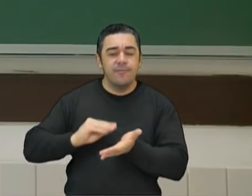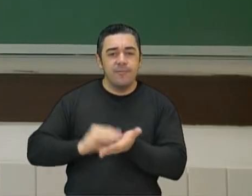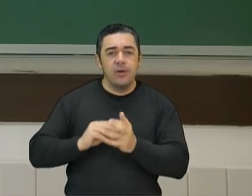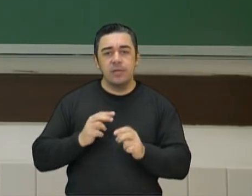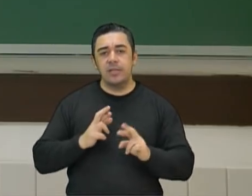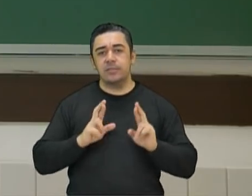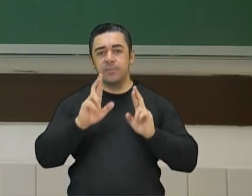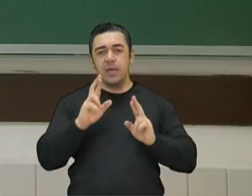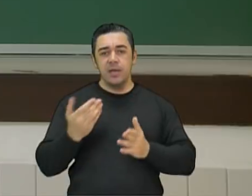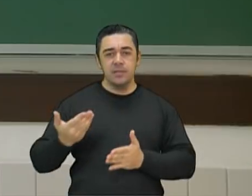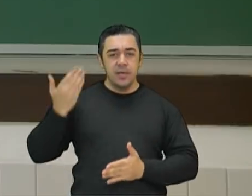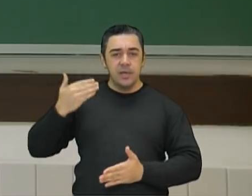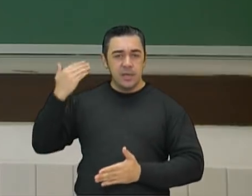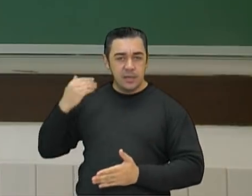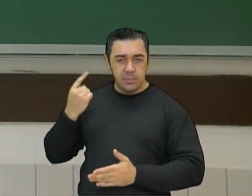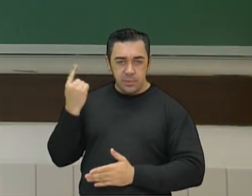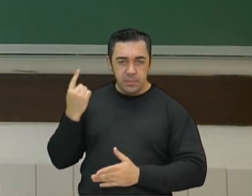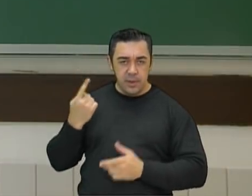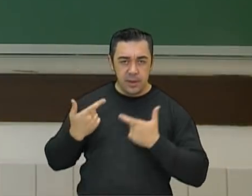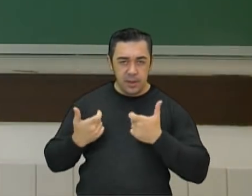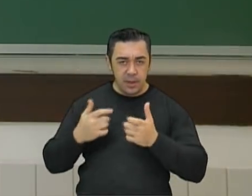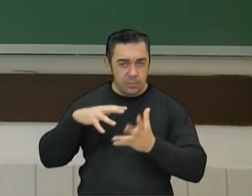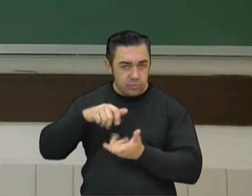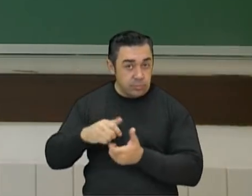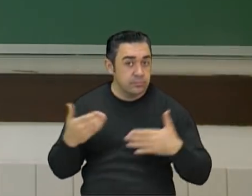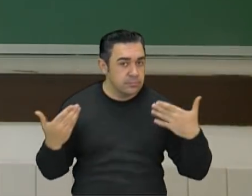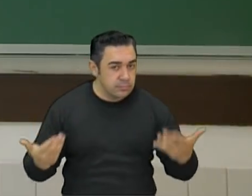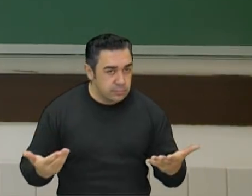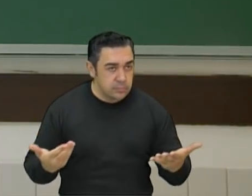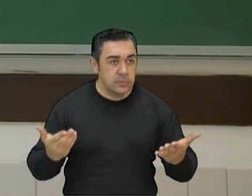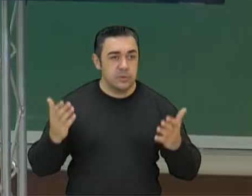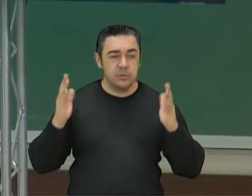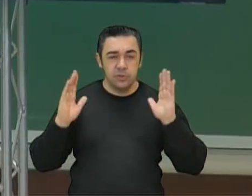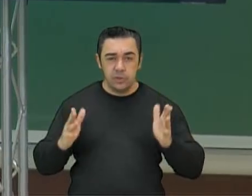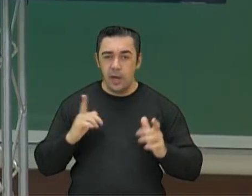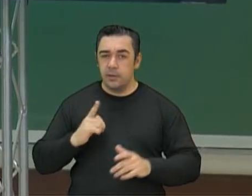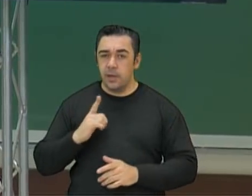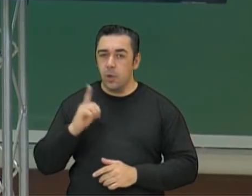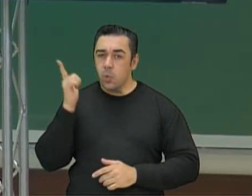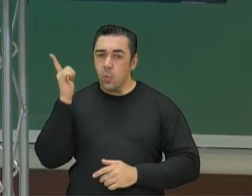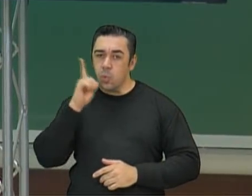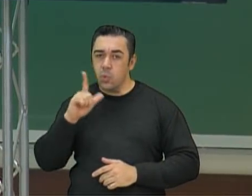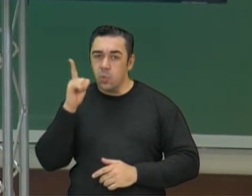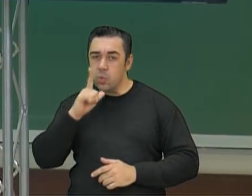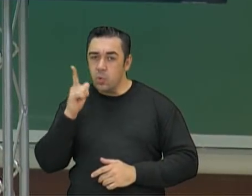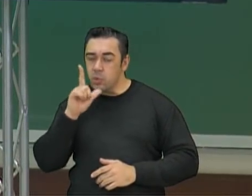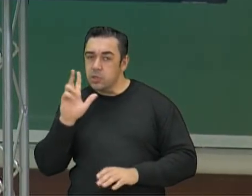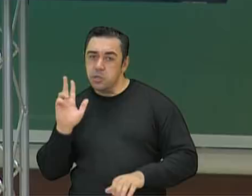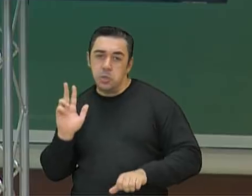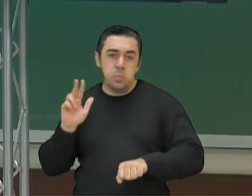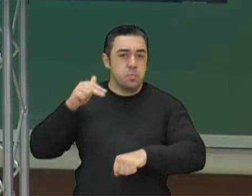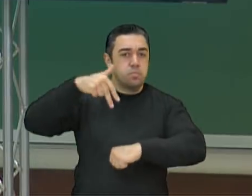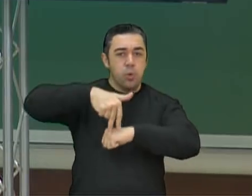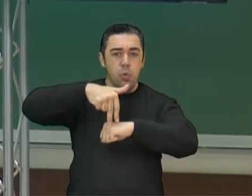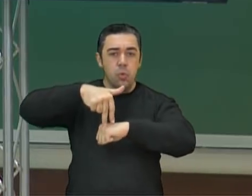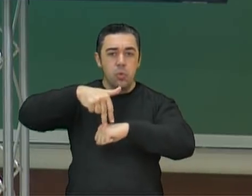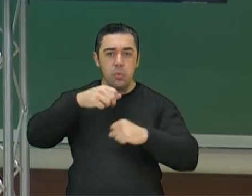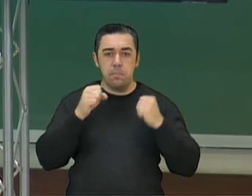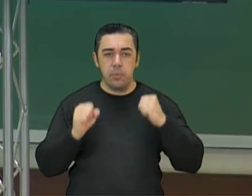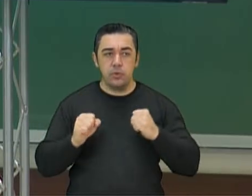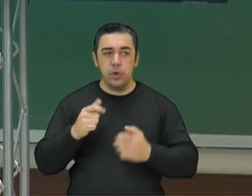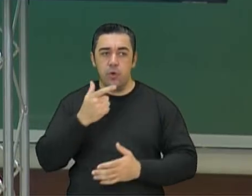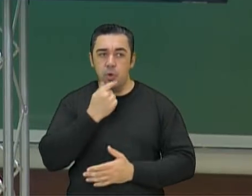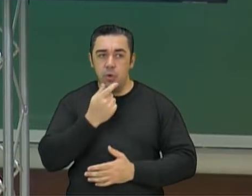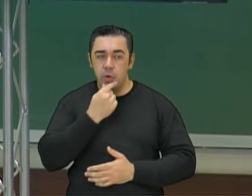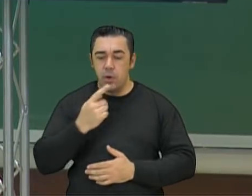Primeira Guerra Mundial. Por falar em chegar ao poder, em dar soluções, o Putsch,